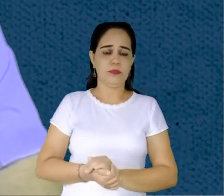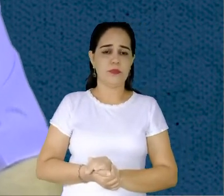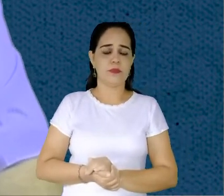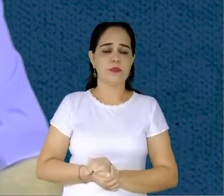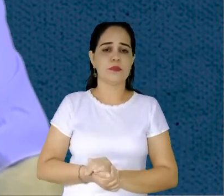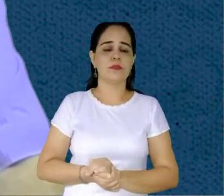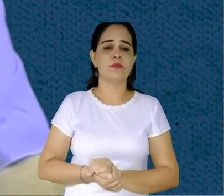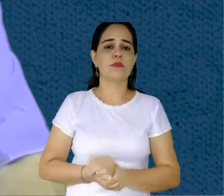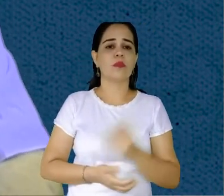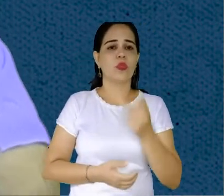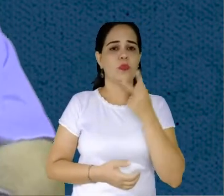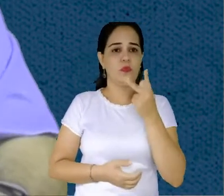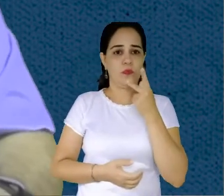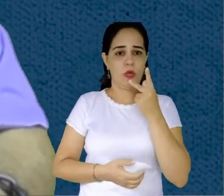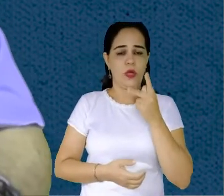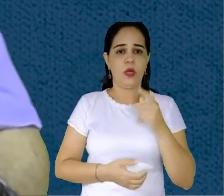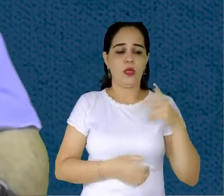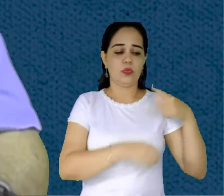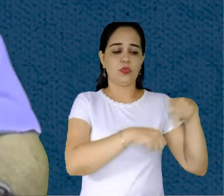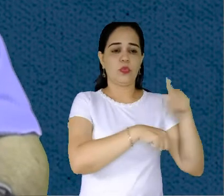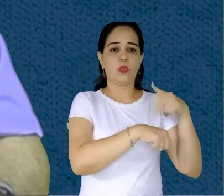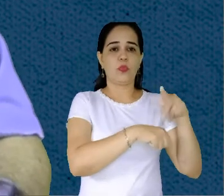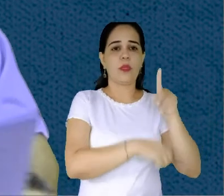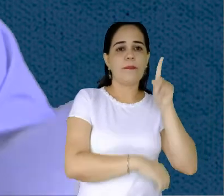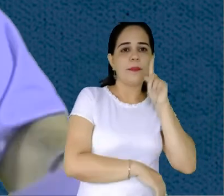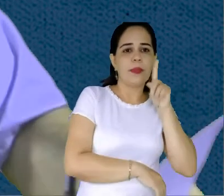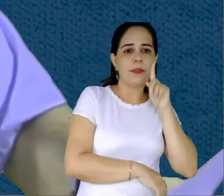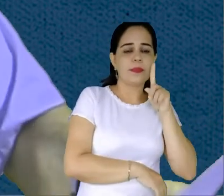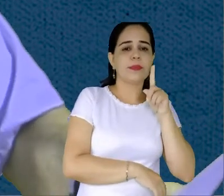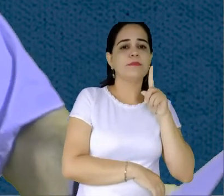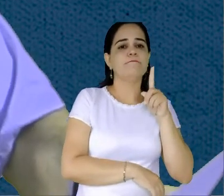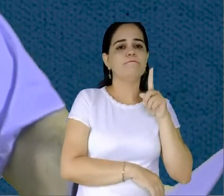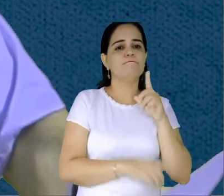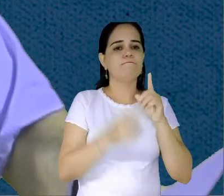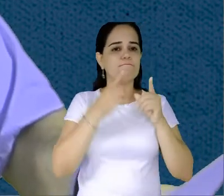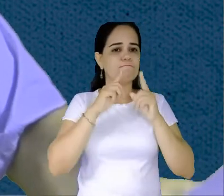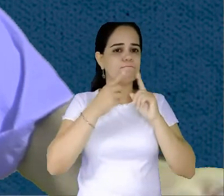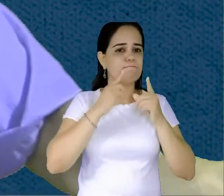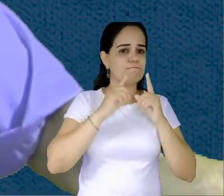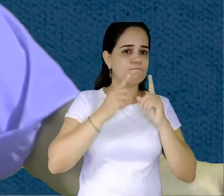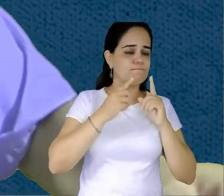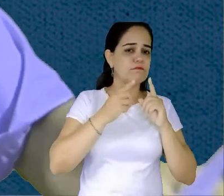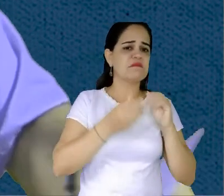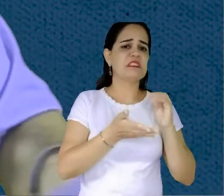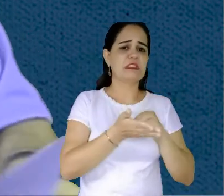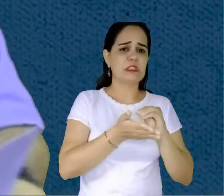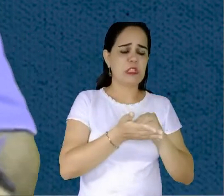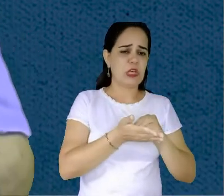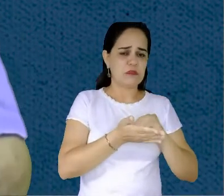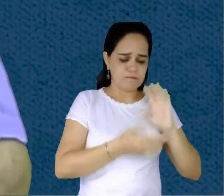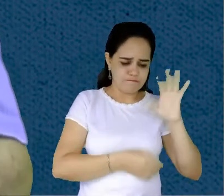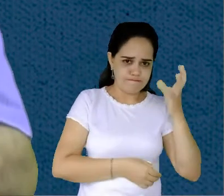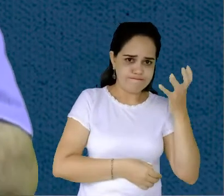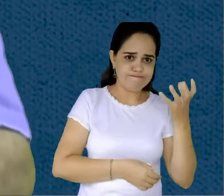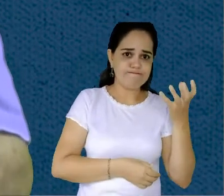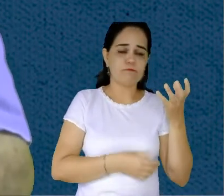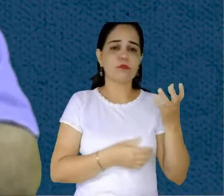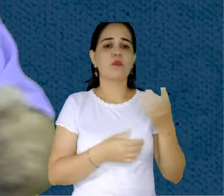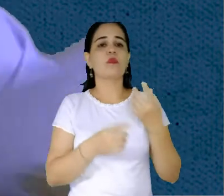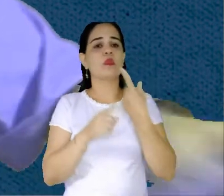Como digo, nos Estados Unidos está nesse debate, ainda não chegou a uma conclusão, tá?